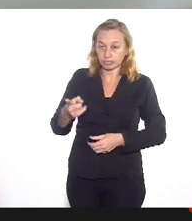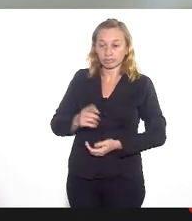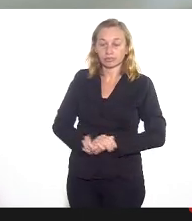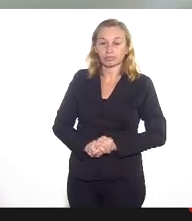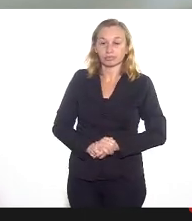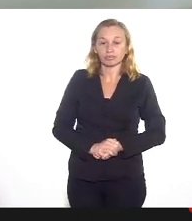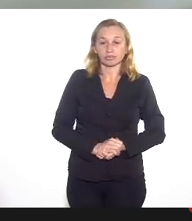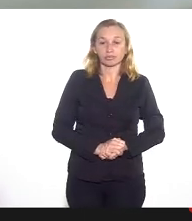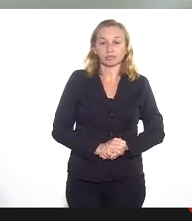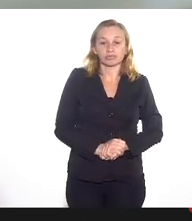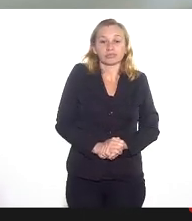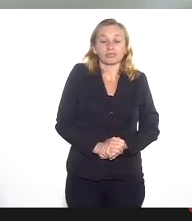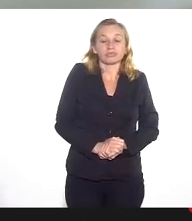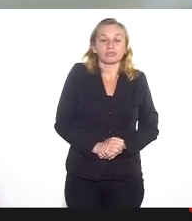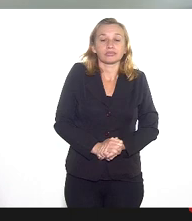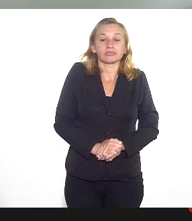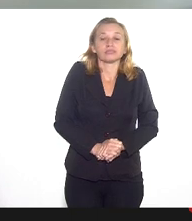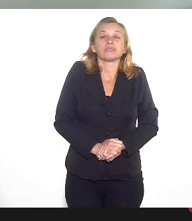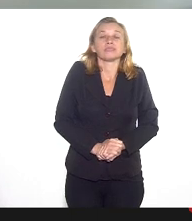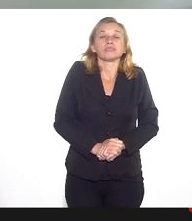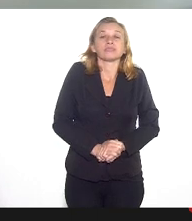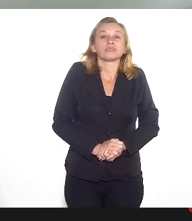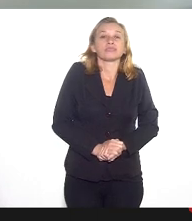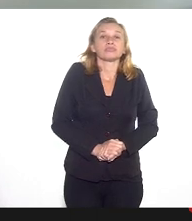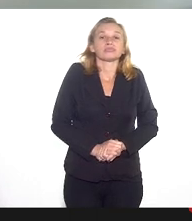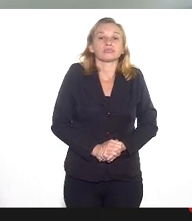em consórcio. Por favor, aí, Pedro.